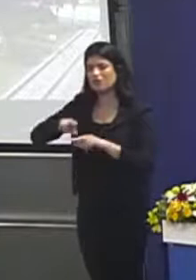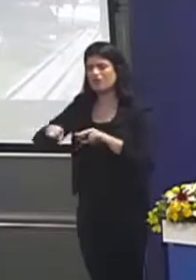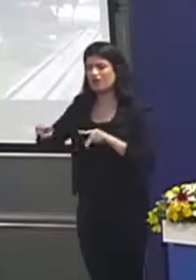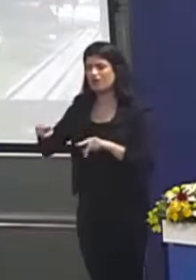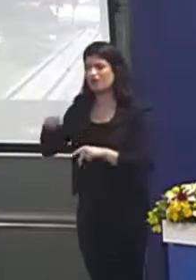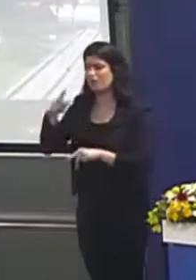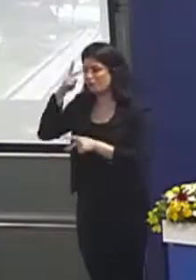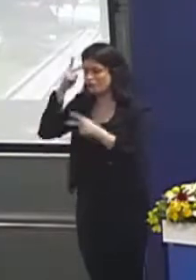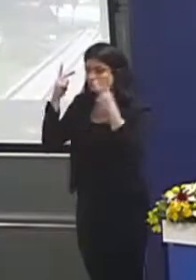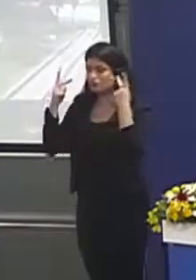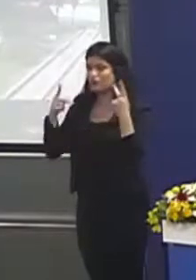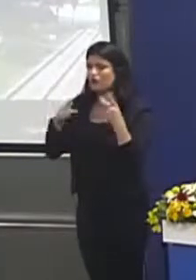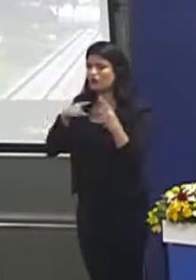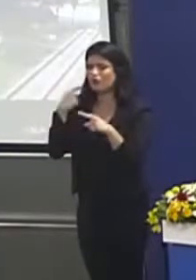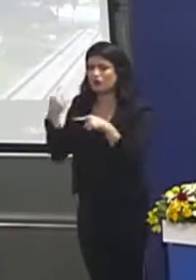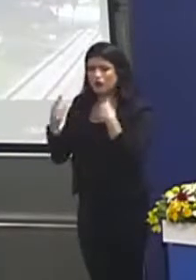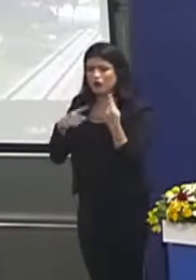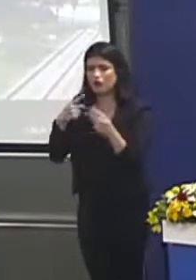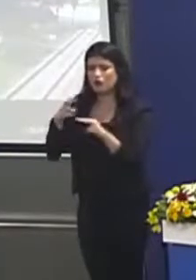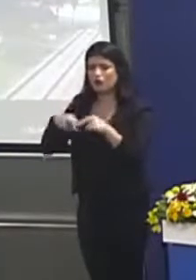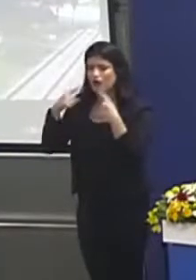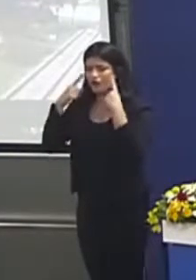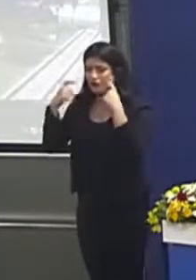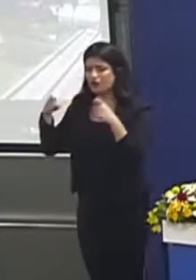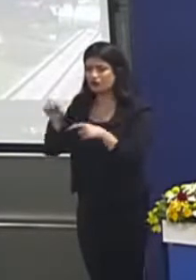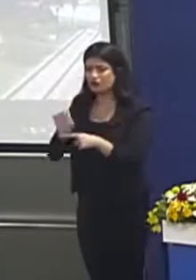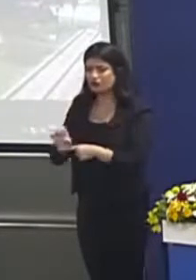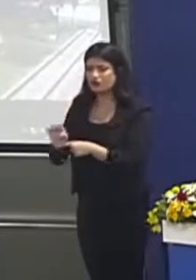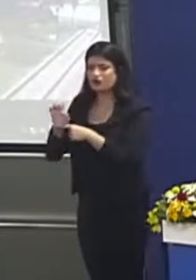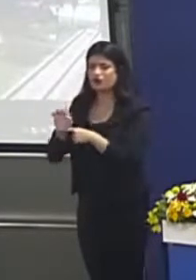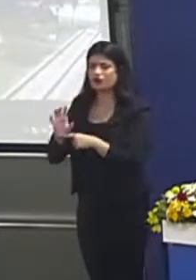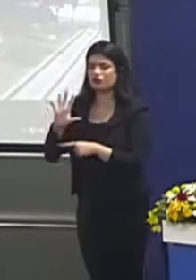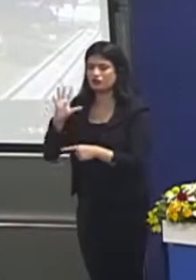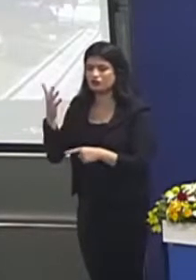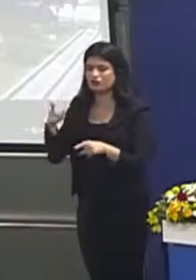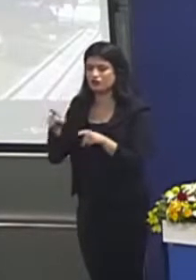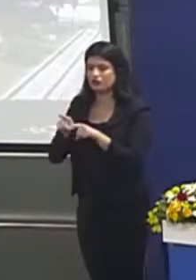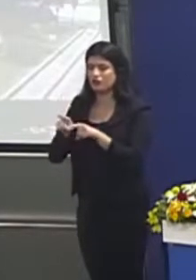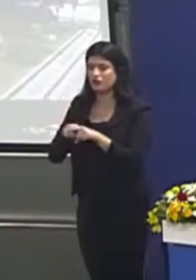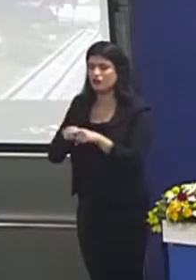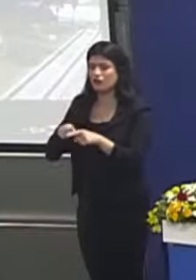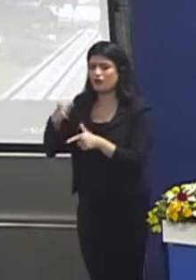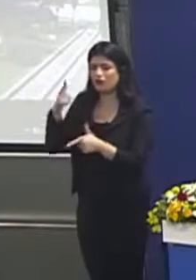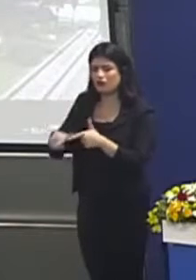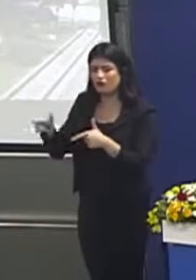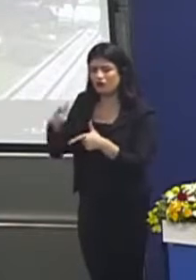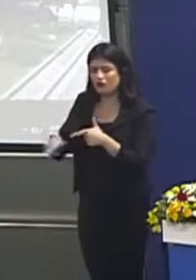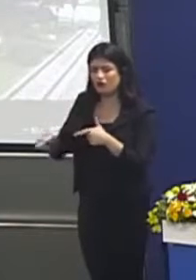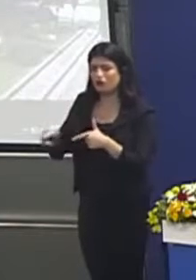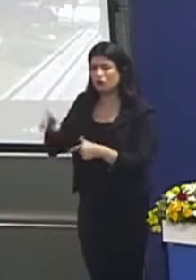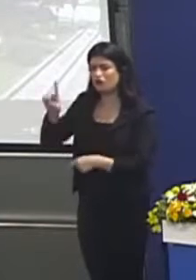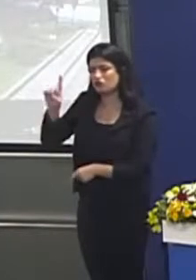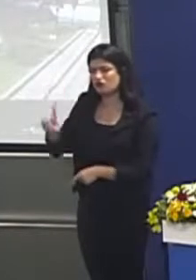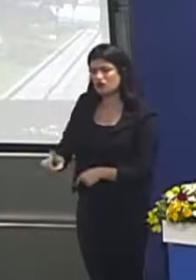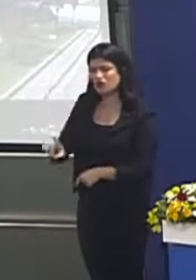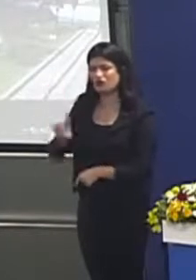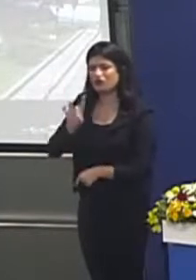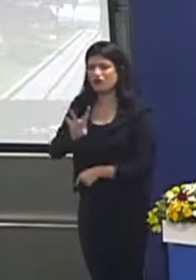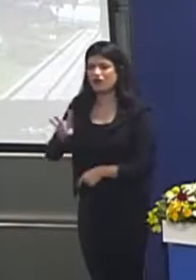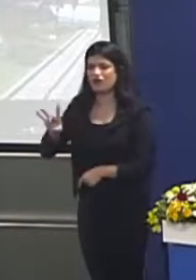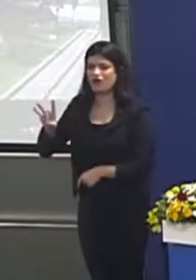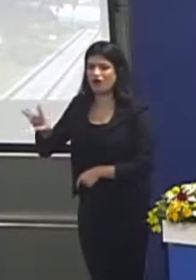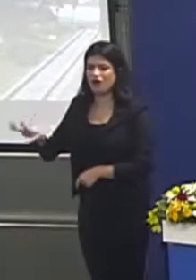mortas, vitimadas pela violência do Estado e seus muitos abusos de aviltamento aos direitos de cada uma